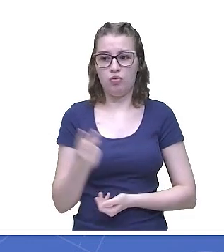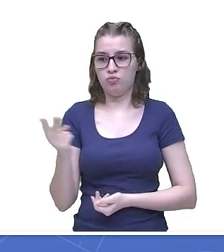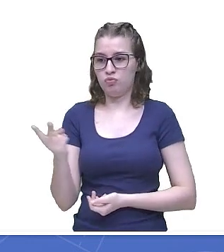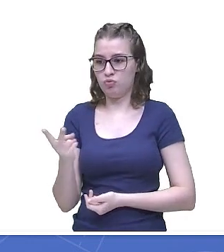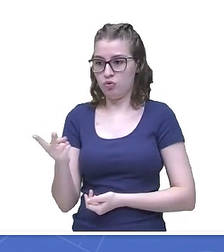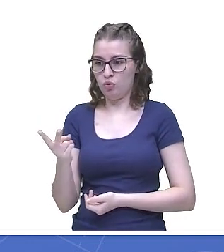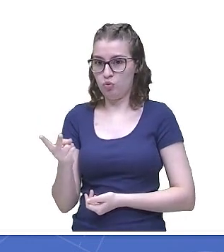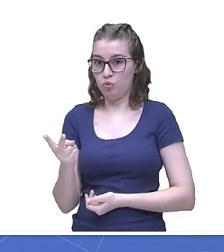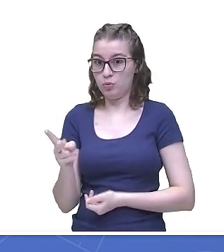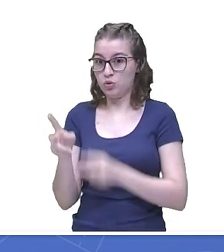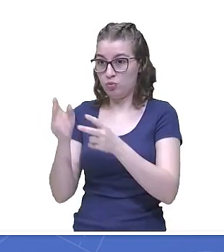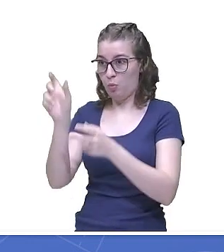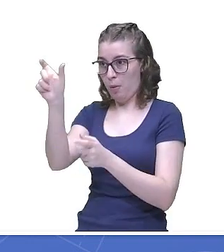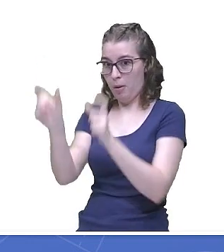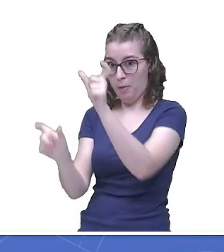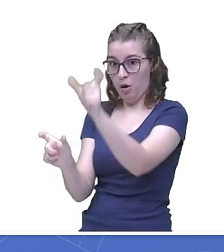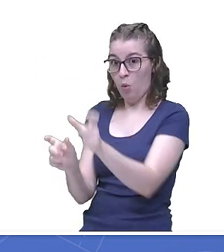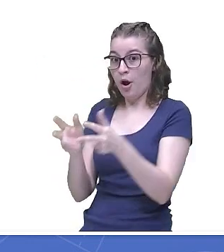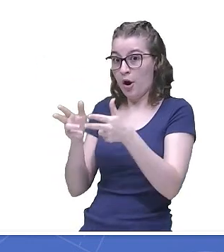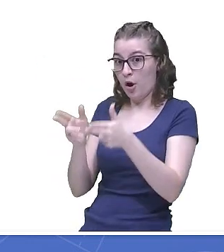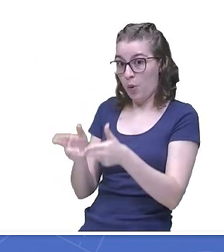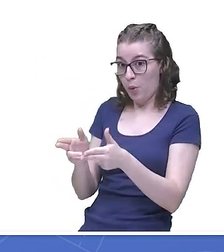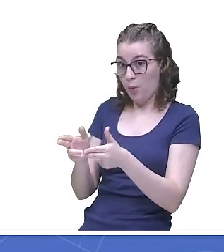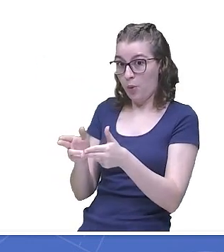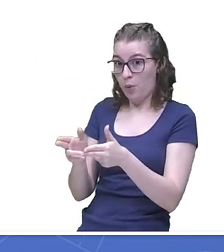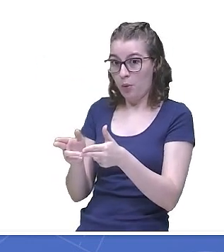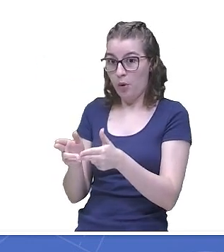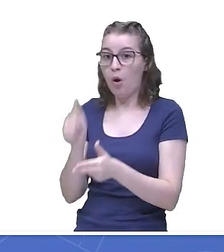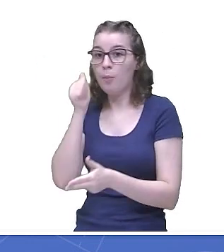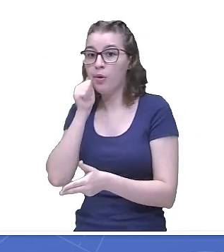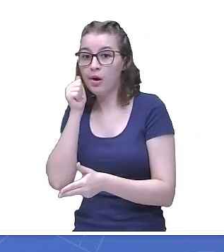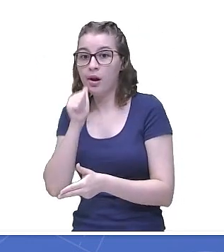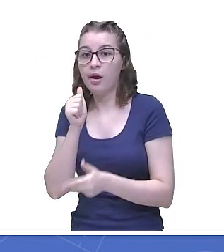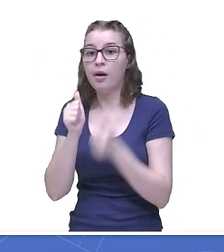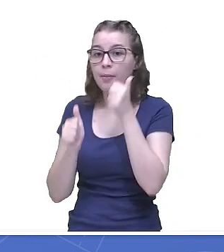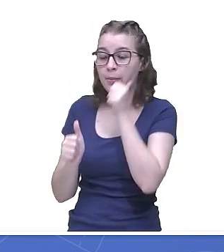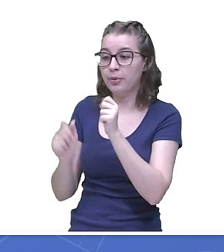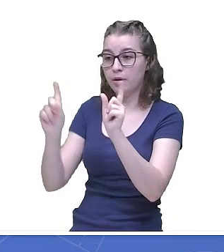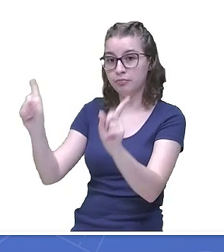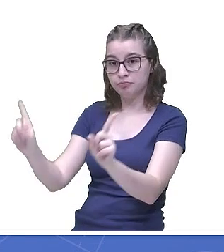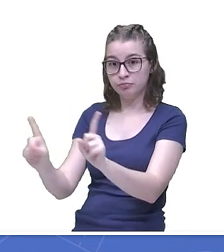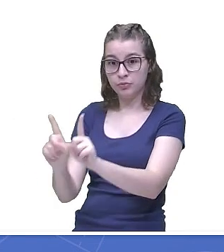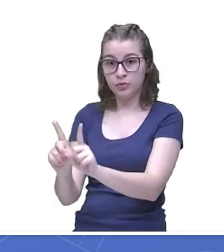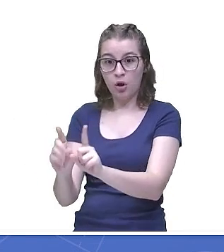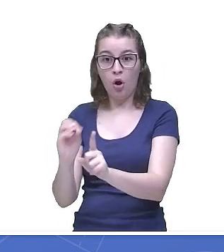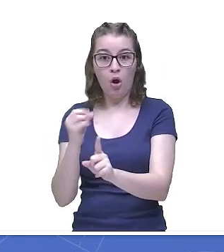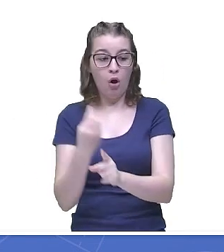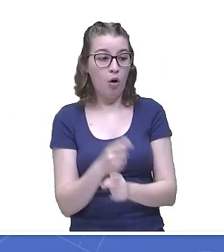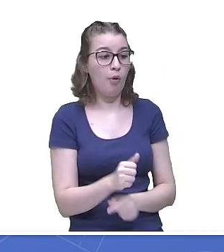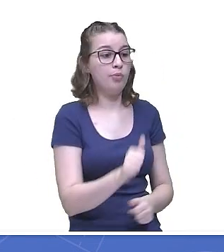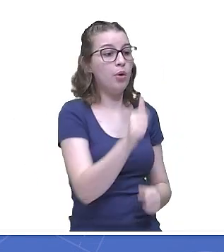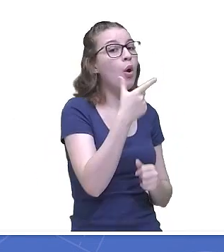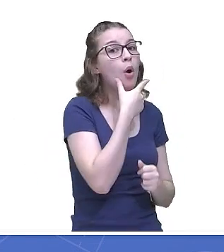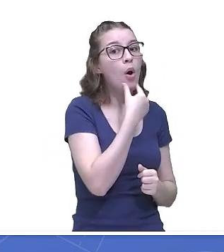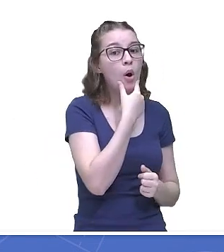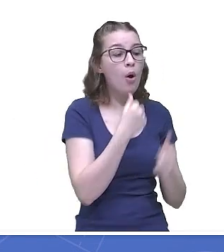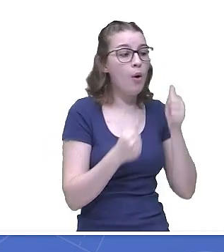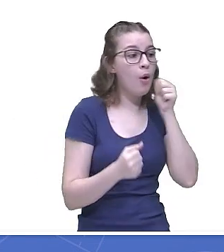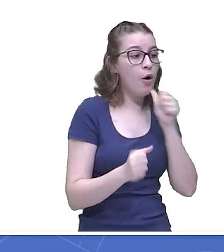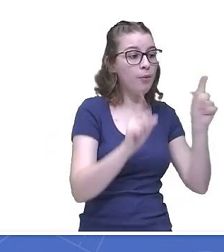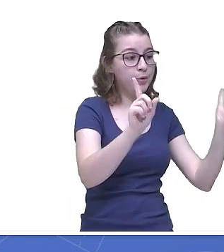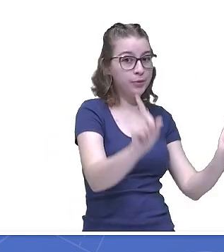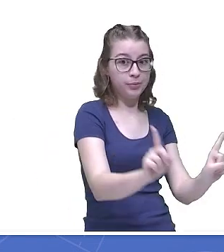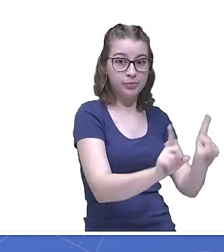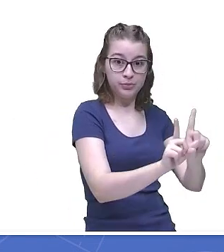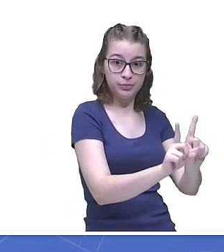ou dois diferentes, é iniciar o processo de socialização do indivíduo e